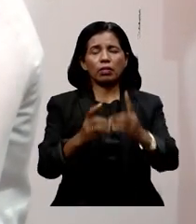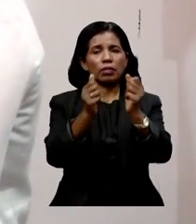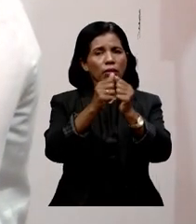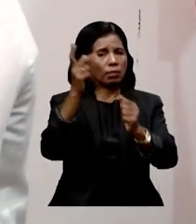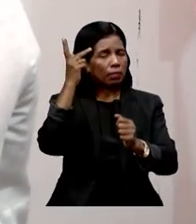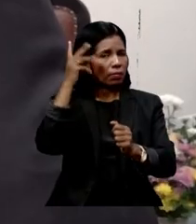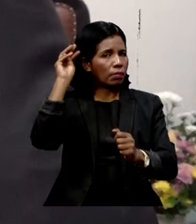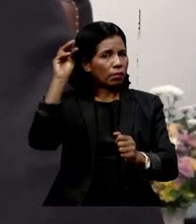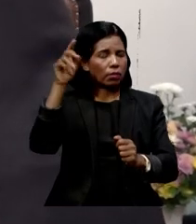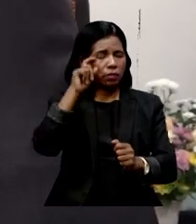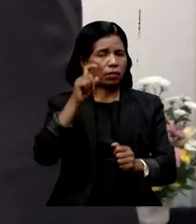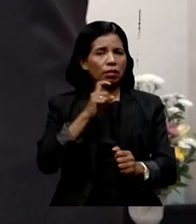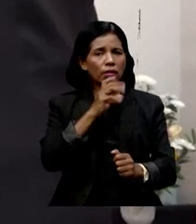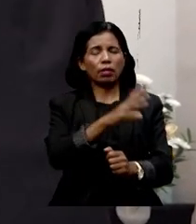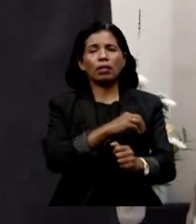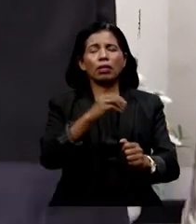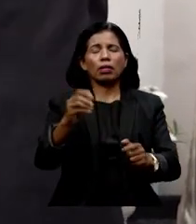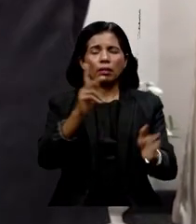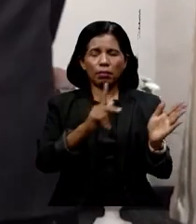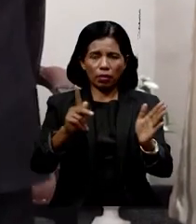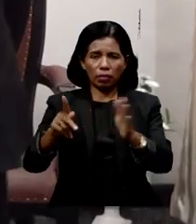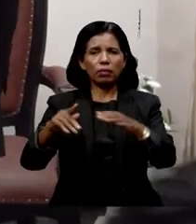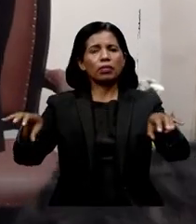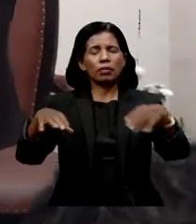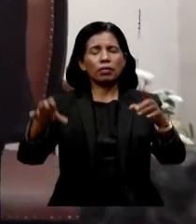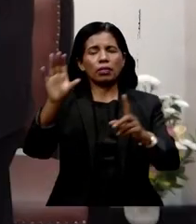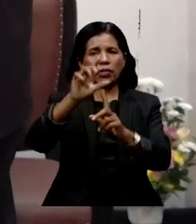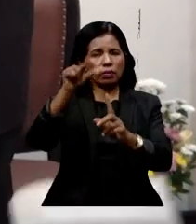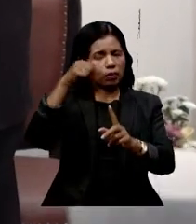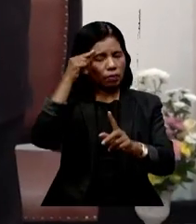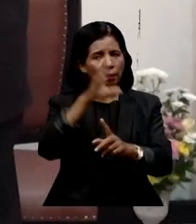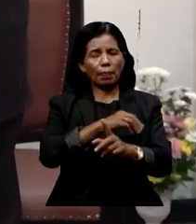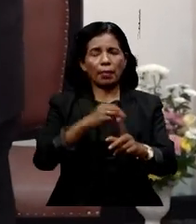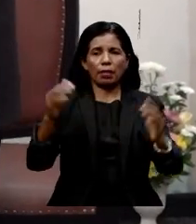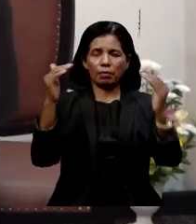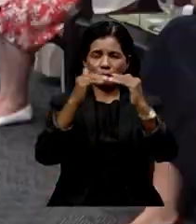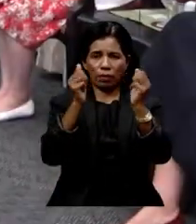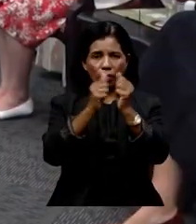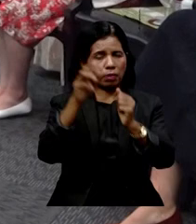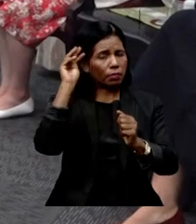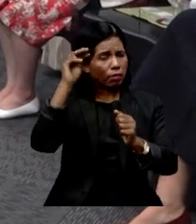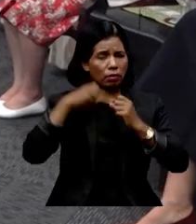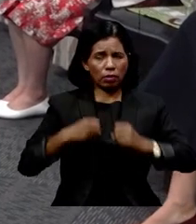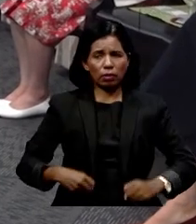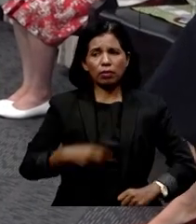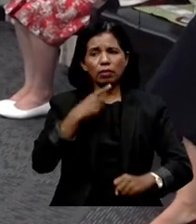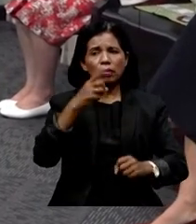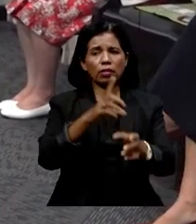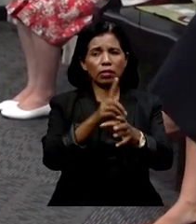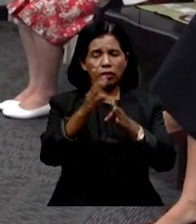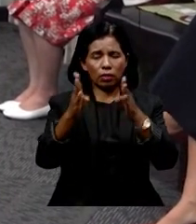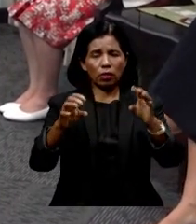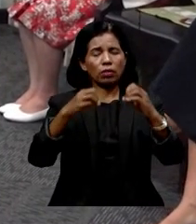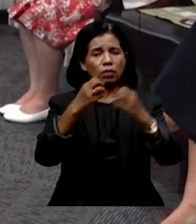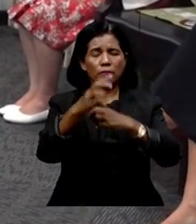primeiro-ministro Kairala Sanana Guzmão, onde já está o plano serviço para o chefe de governo. Lune, já foi no encontro, o ministro da Saúde explica, diretora regional